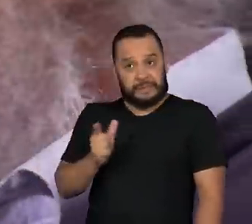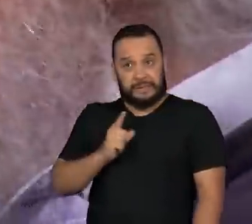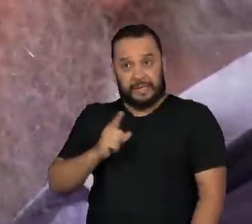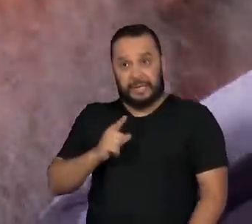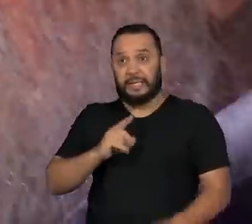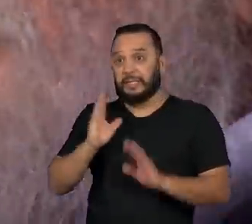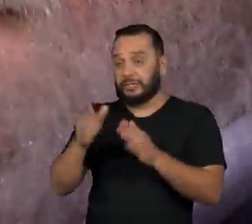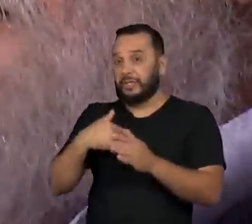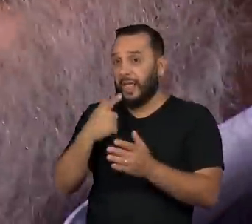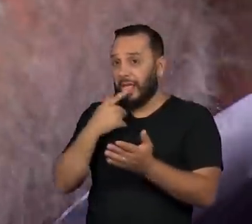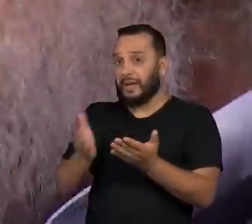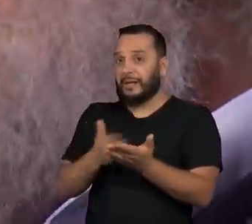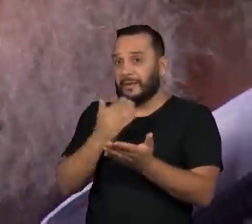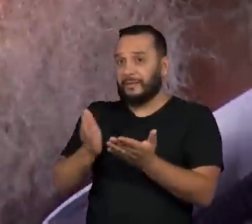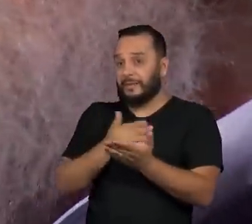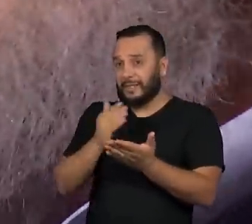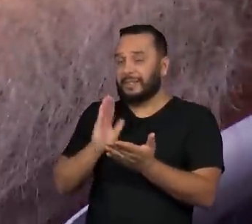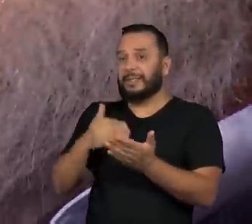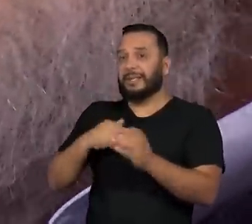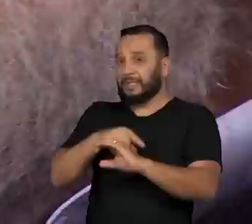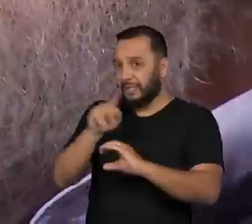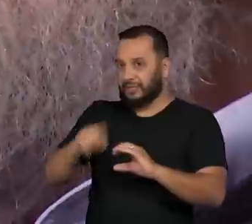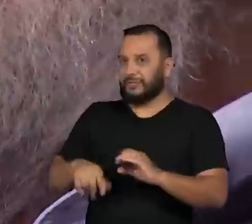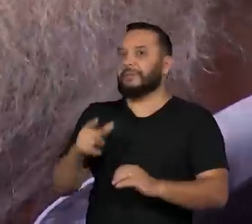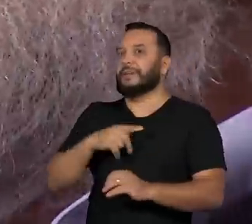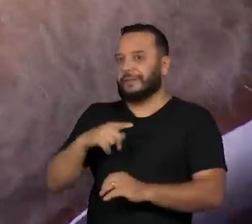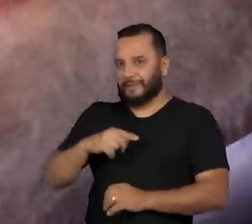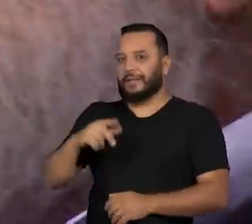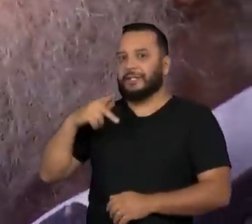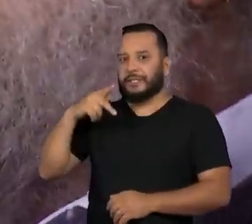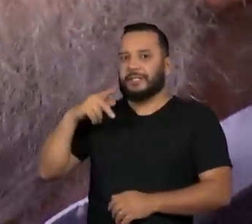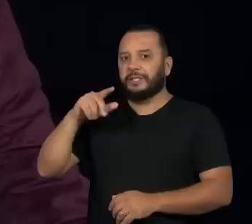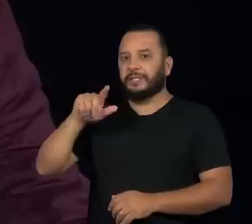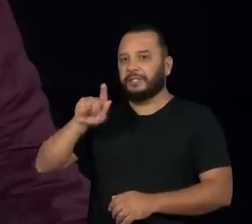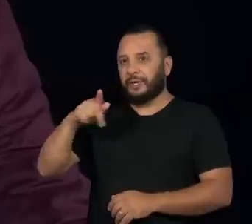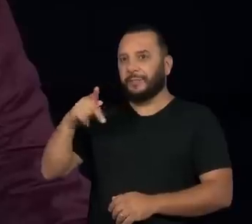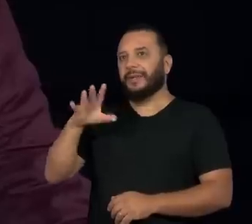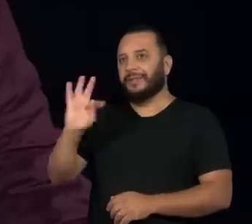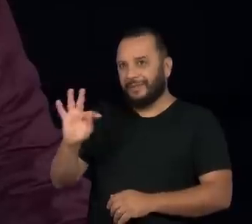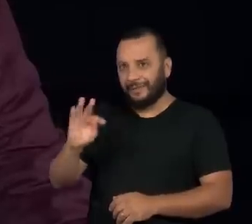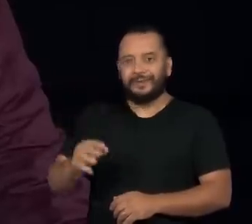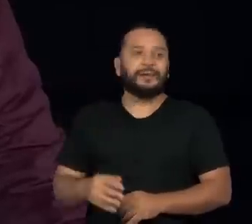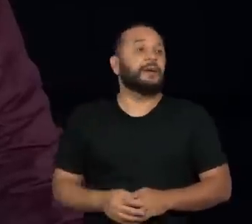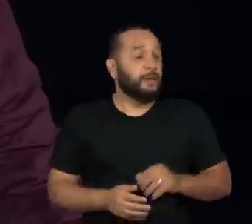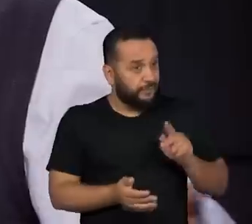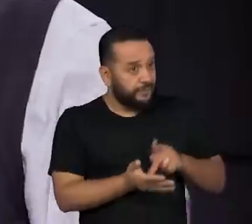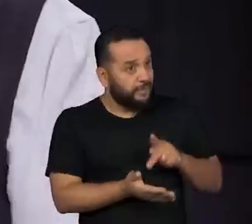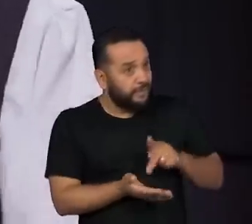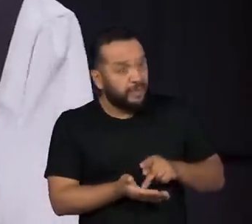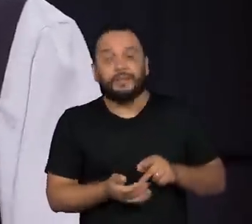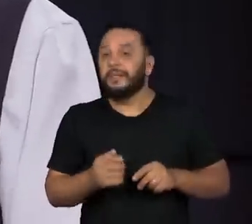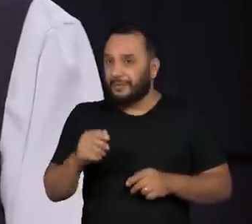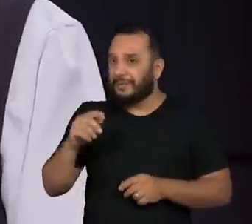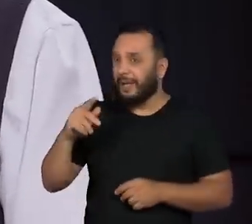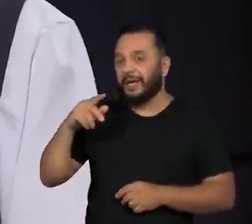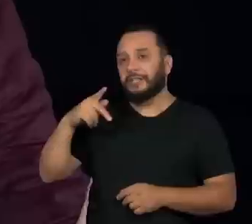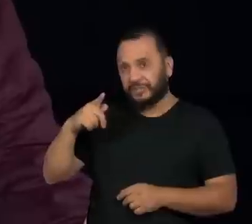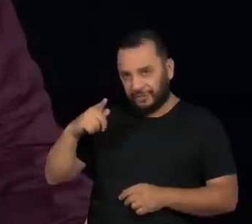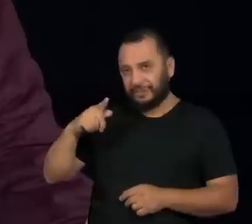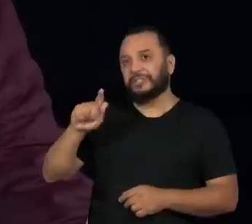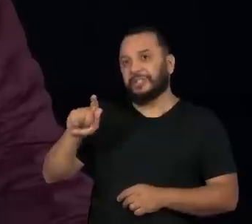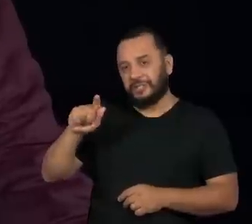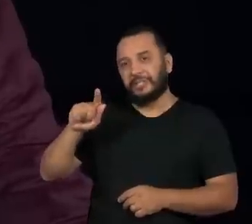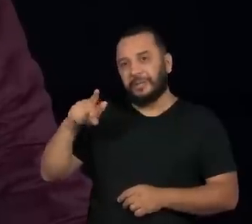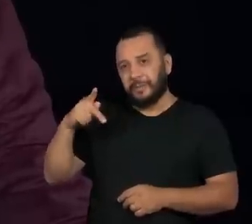que revista científica estava recebendo por causa das armas e papers eles não sabe se foram gerados pelo chat é pt Ou pelo menos parcialmente é